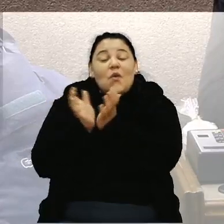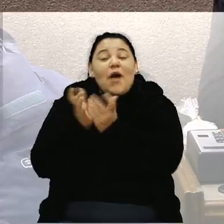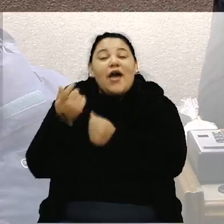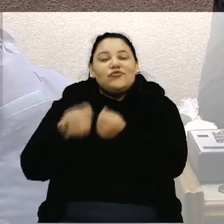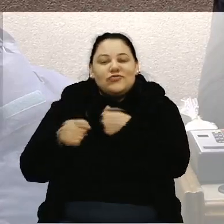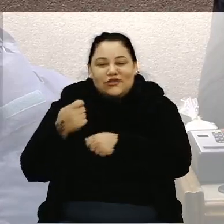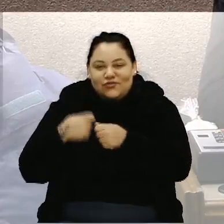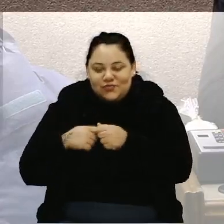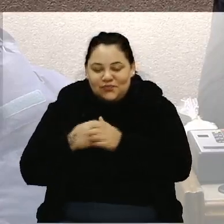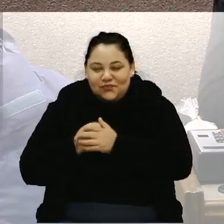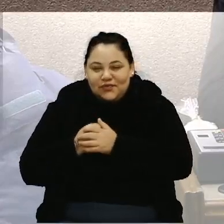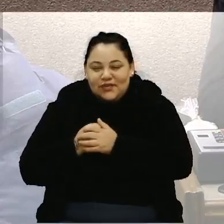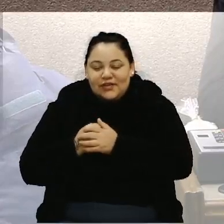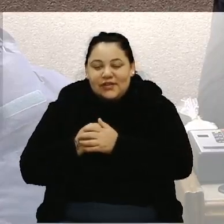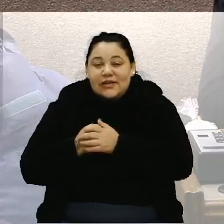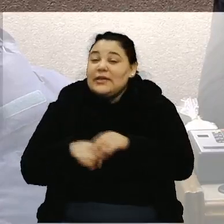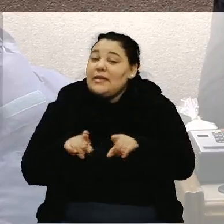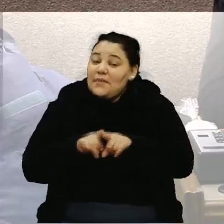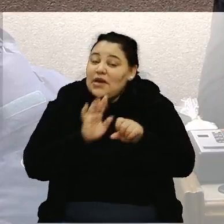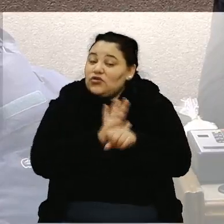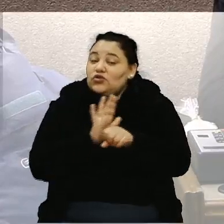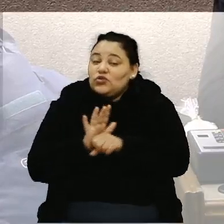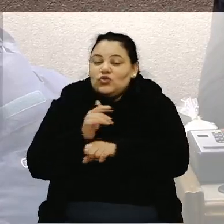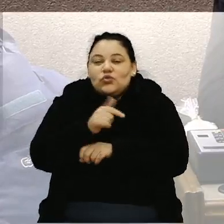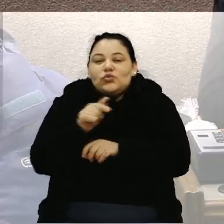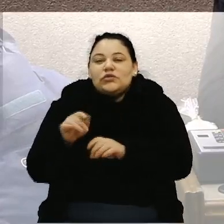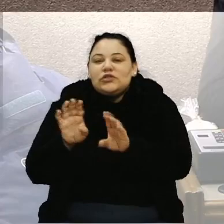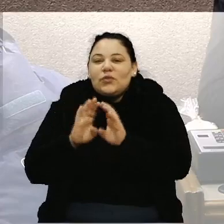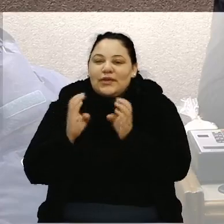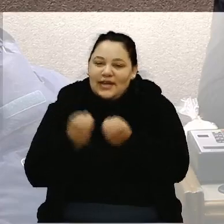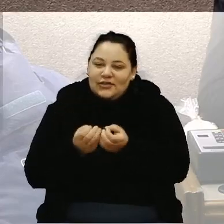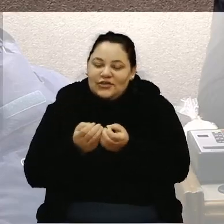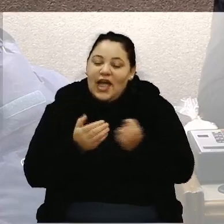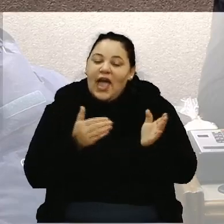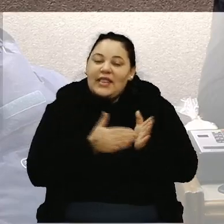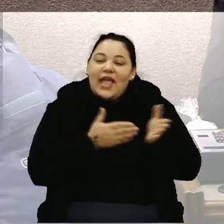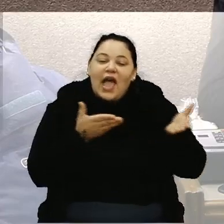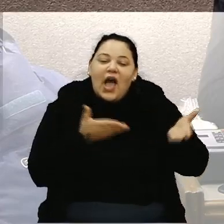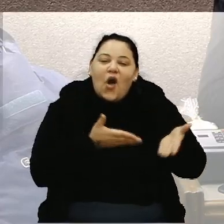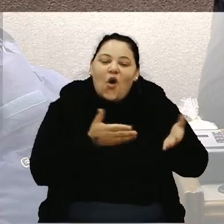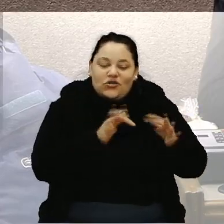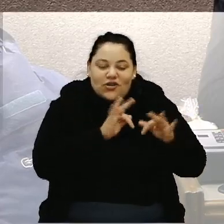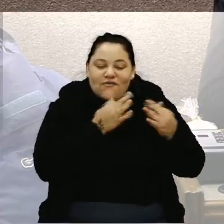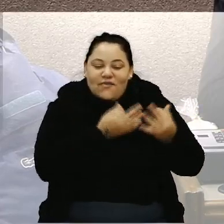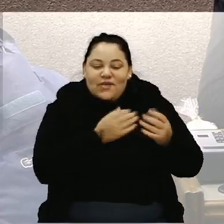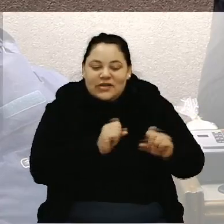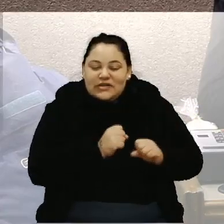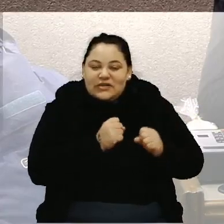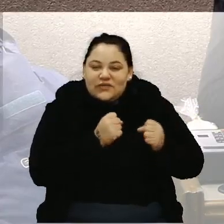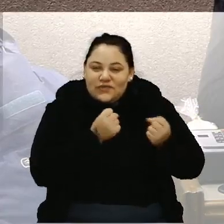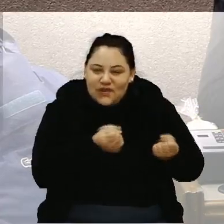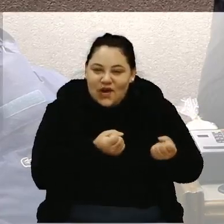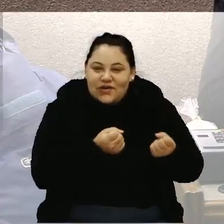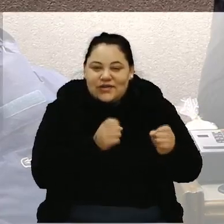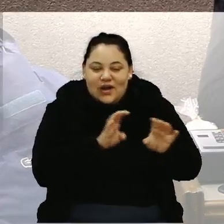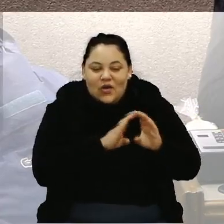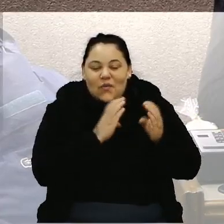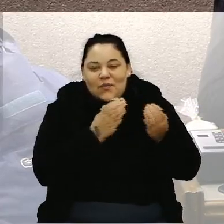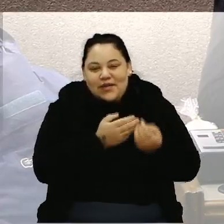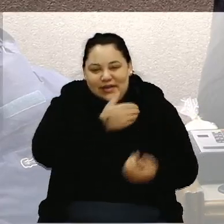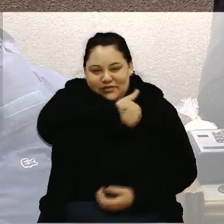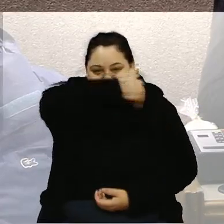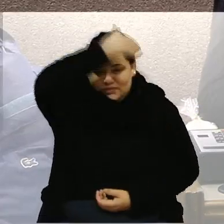disso, auxiliou outras comunidades e até hoje sua família se dedica à comunidade de Nossa Senhora